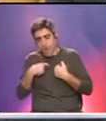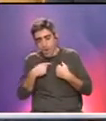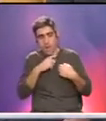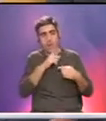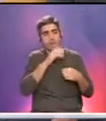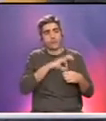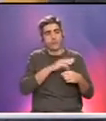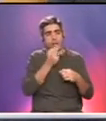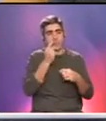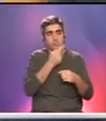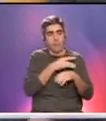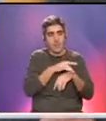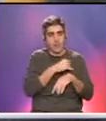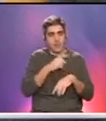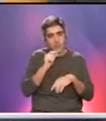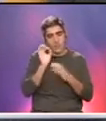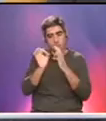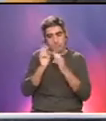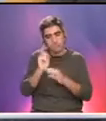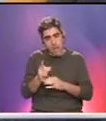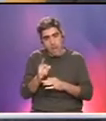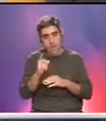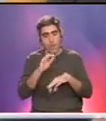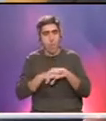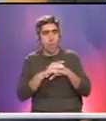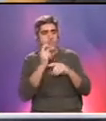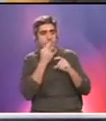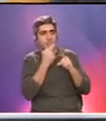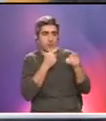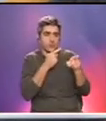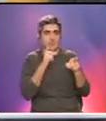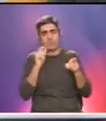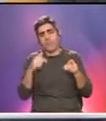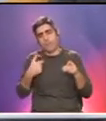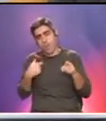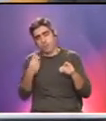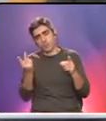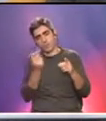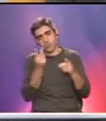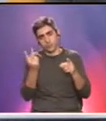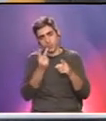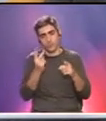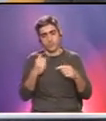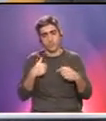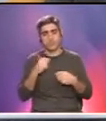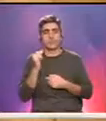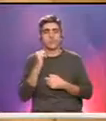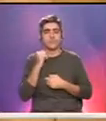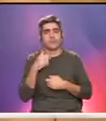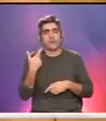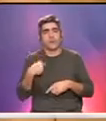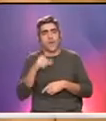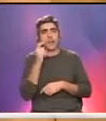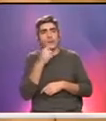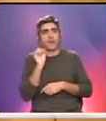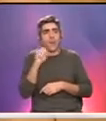estes casos, quando chegam a este ponto, sim, não se pode culpar só o dentista. É um conjunto de coisas. É negligência da parte dele também. É, exatamente. E aliás, a